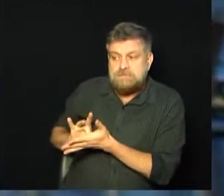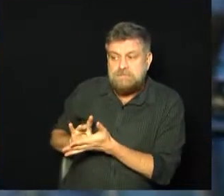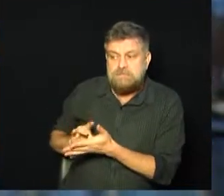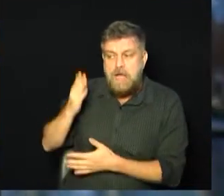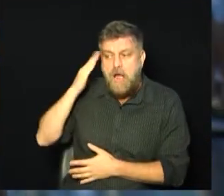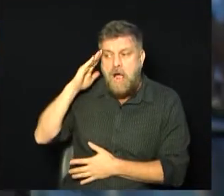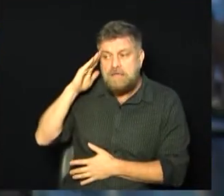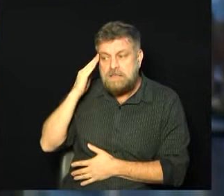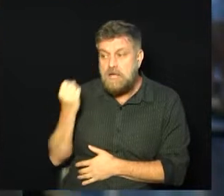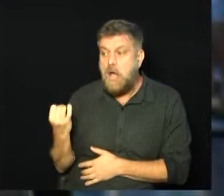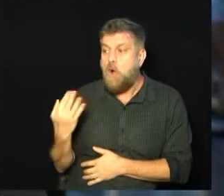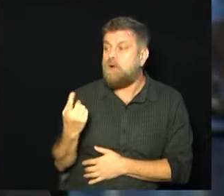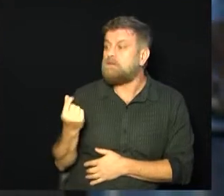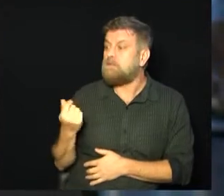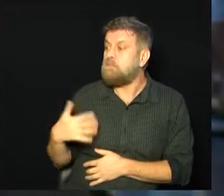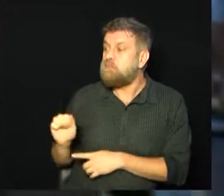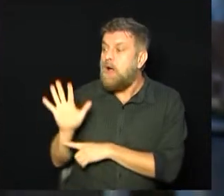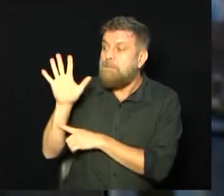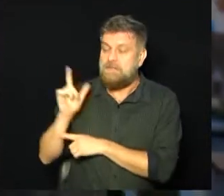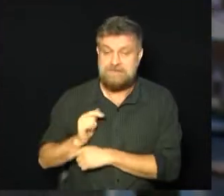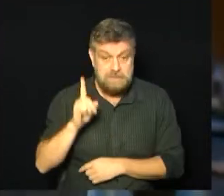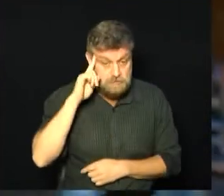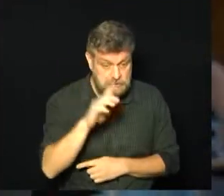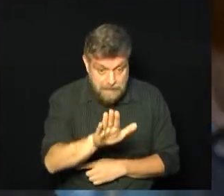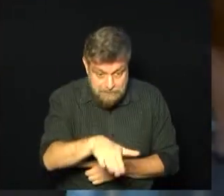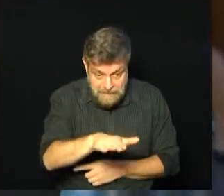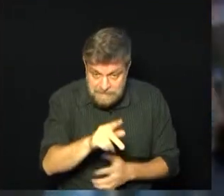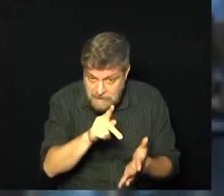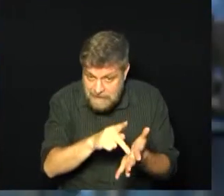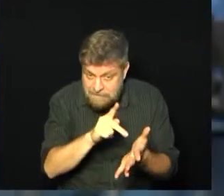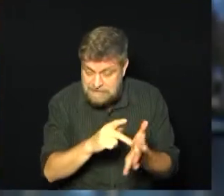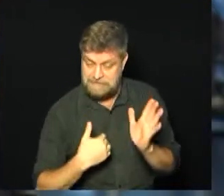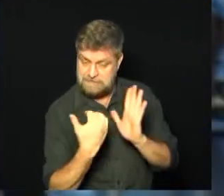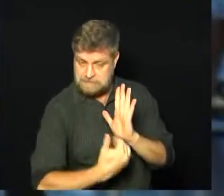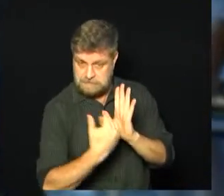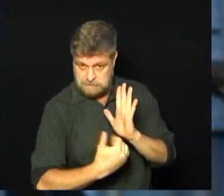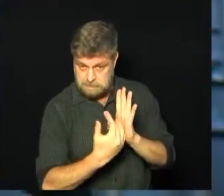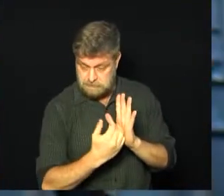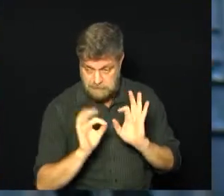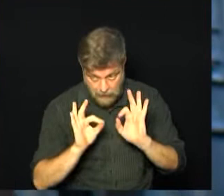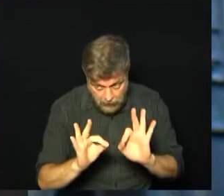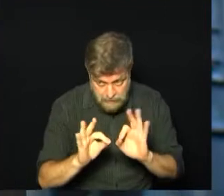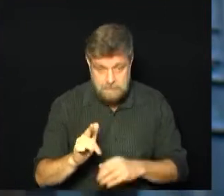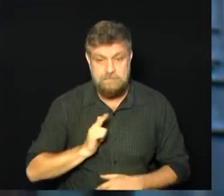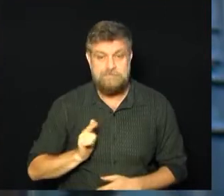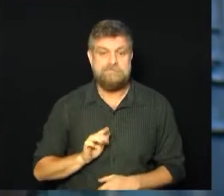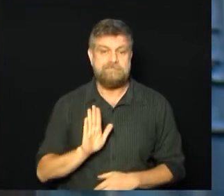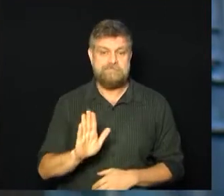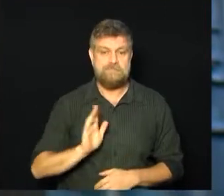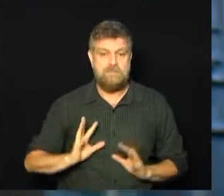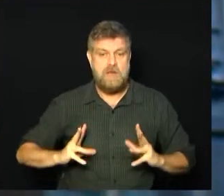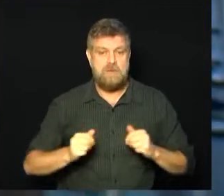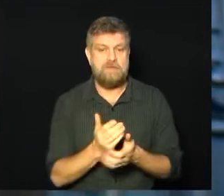valor do mercado, se realmente no dia da promoção aquele desconto foi aplicado. Pois é, Éder, aquele famoso tudo